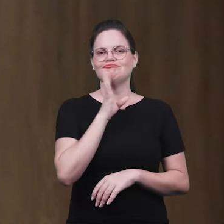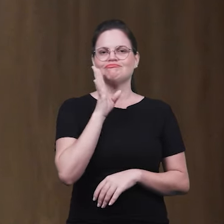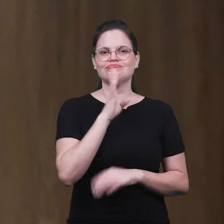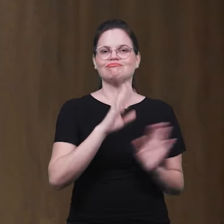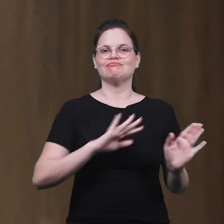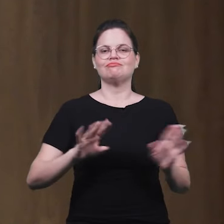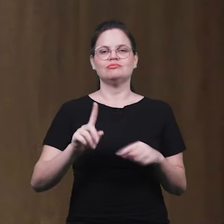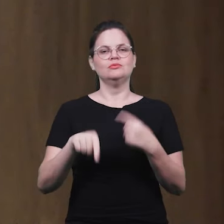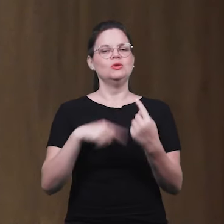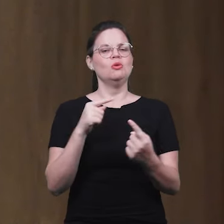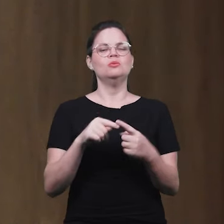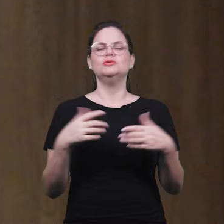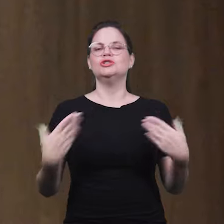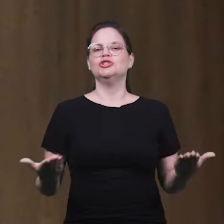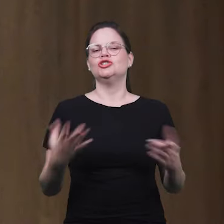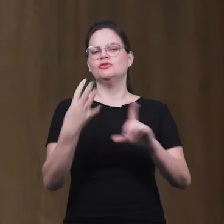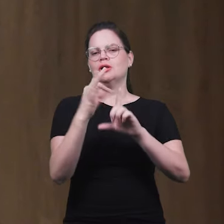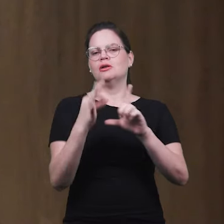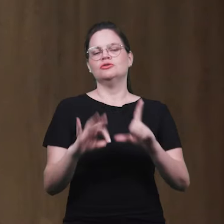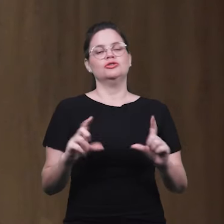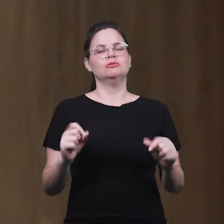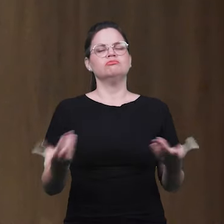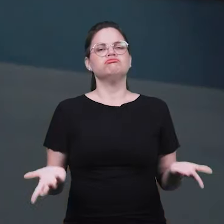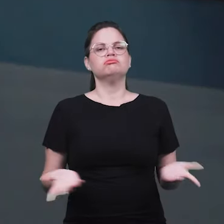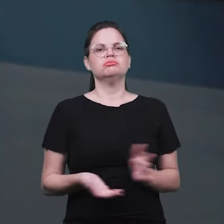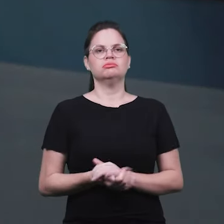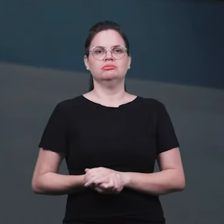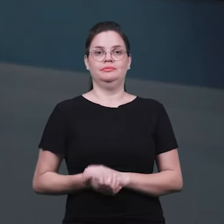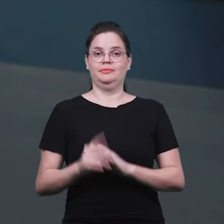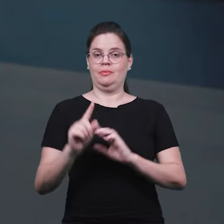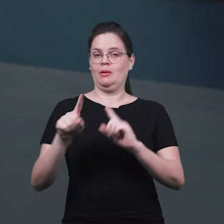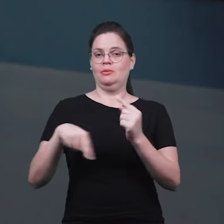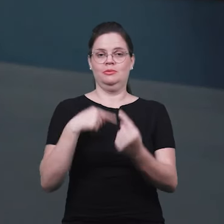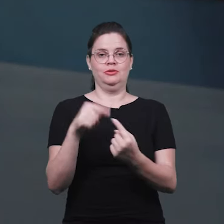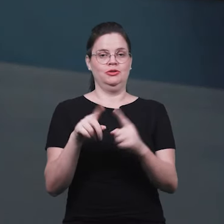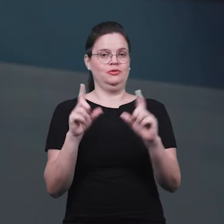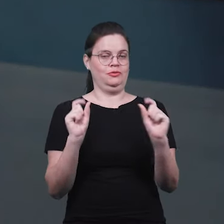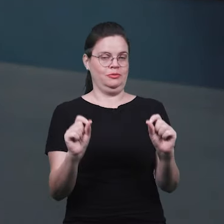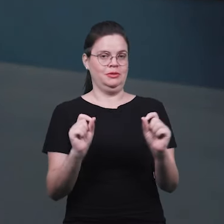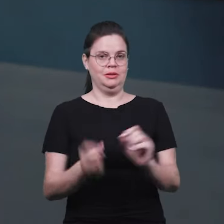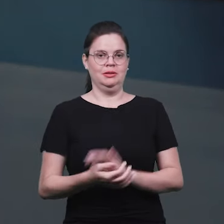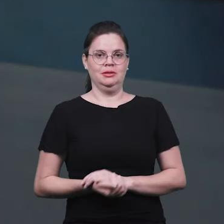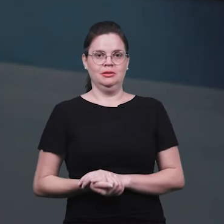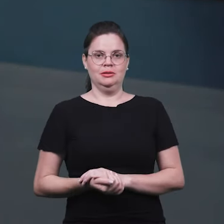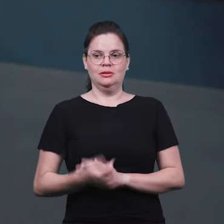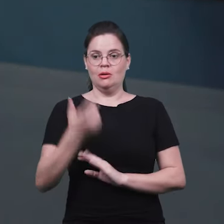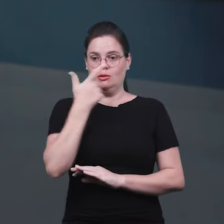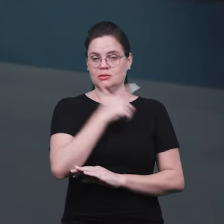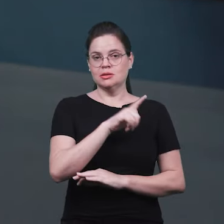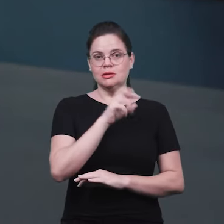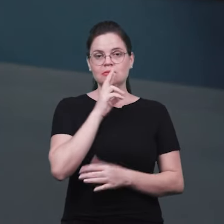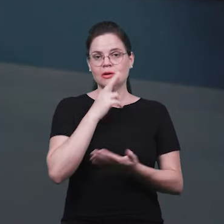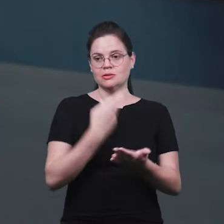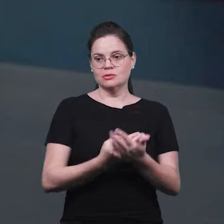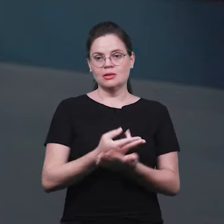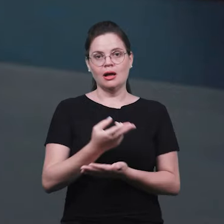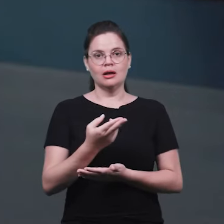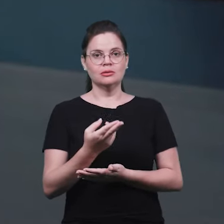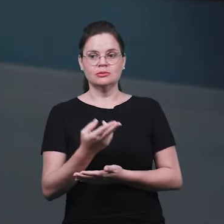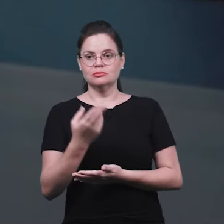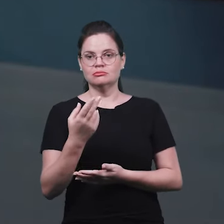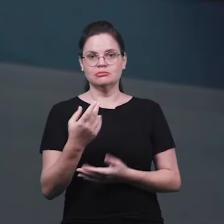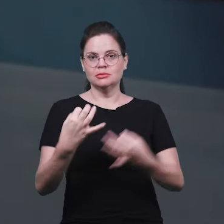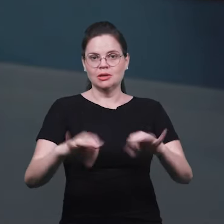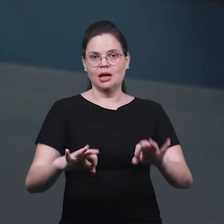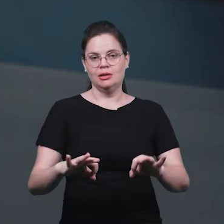qual o objetivo? O objetivo maior da logística? O objetivo da logística é entregar o seu produto, seja ele qual for,